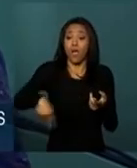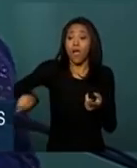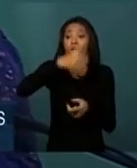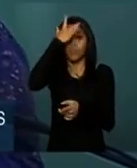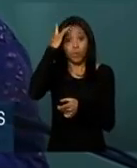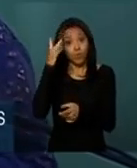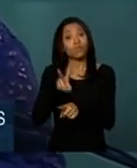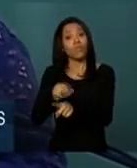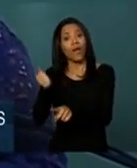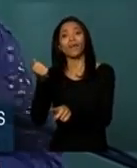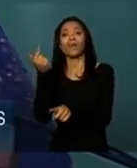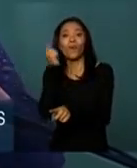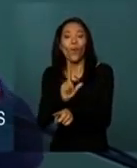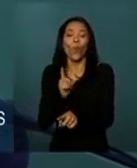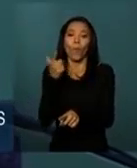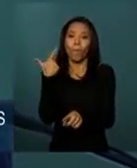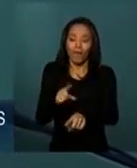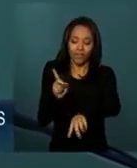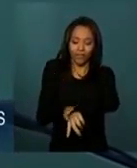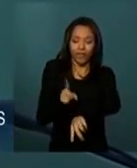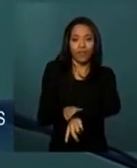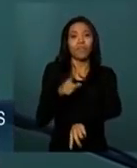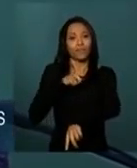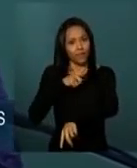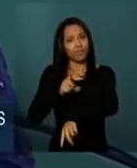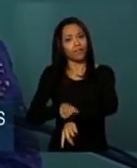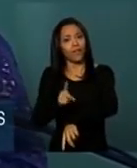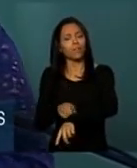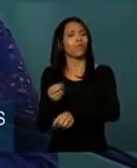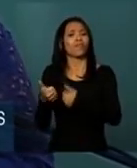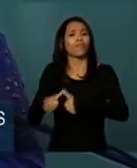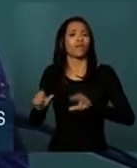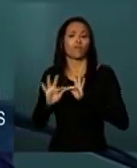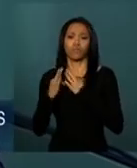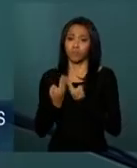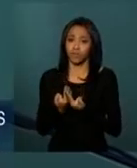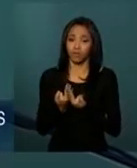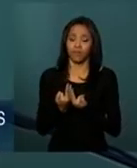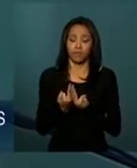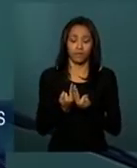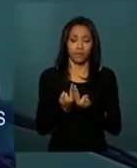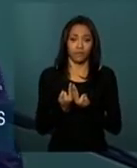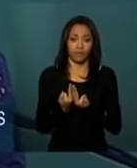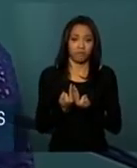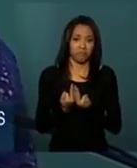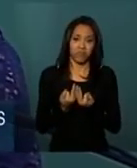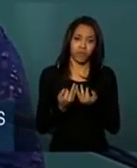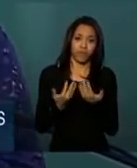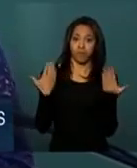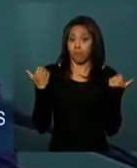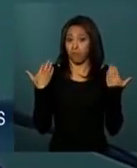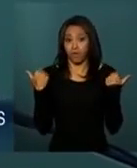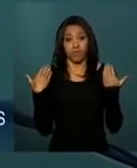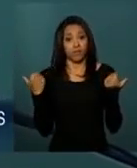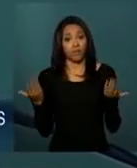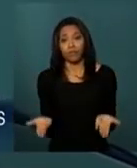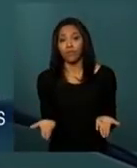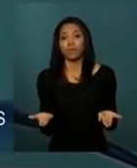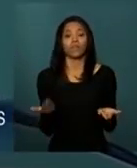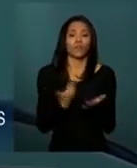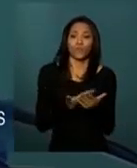vão ganhar tempo para si, para sua família, para seu lazer,